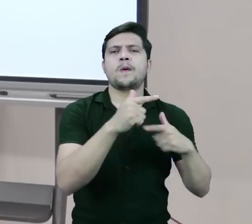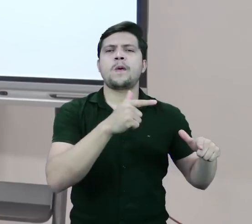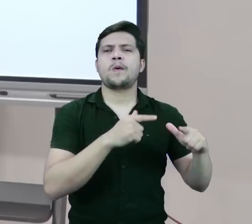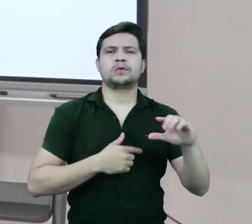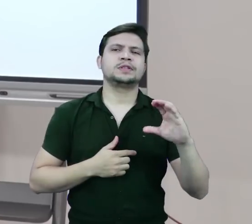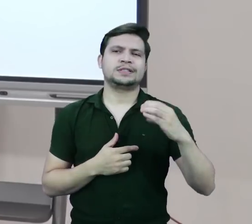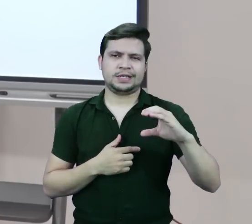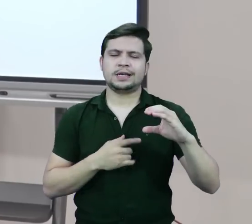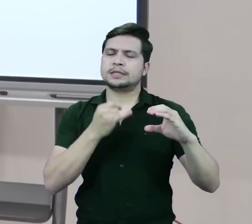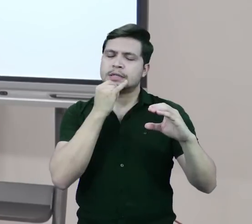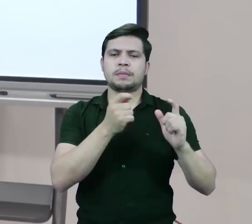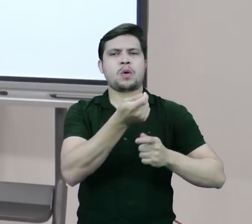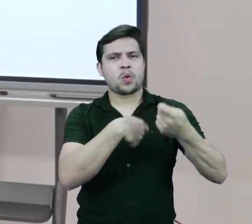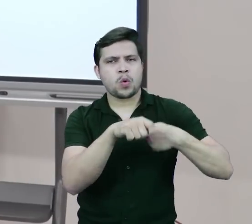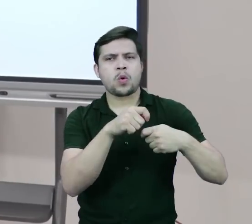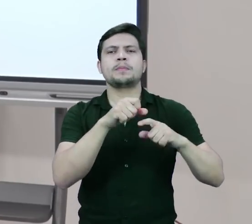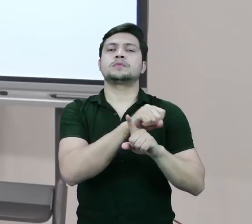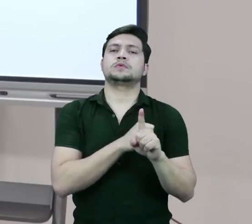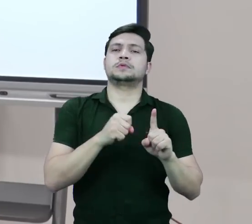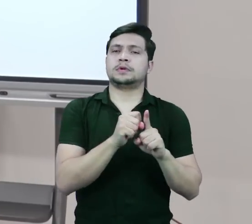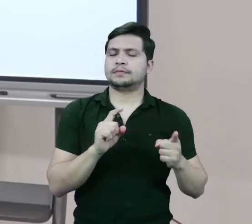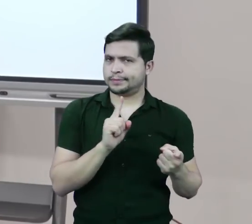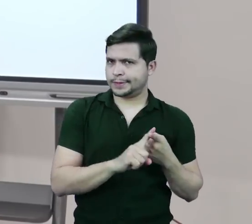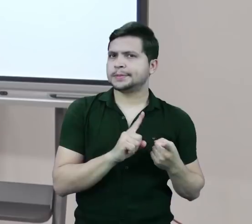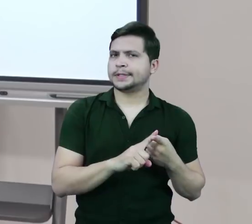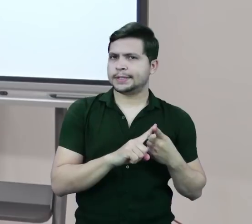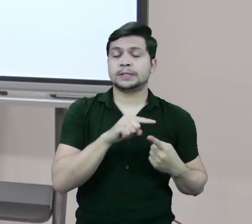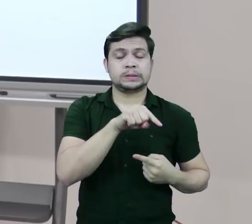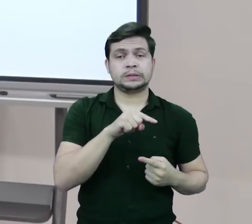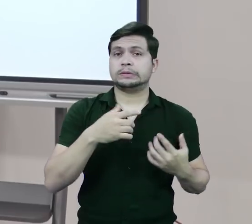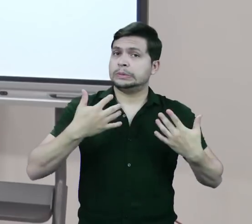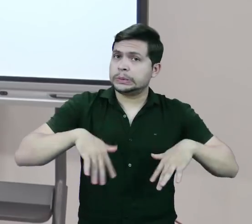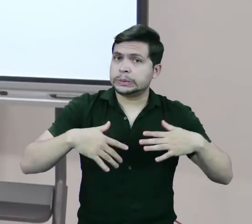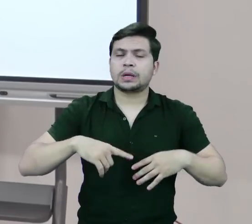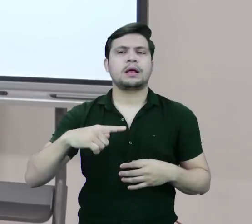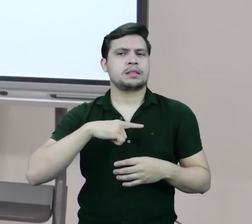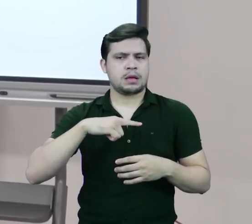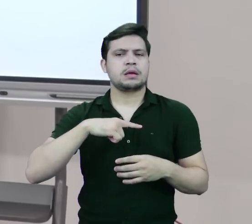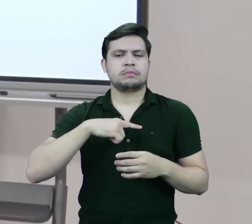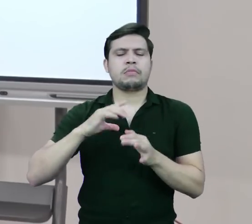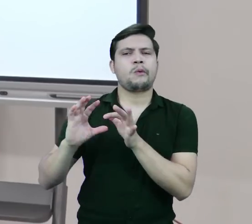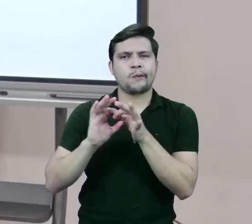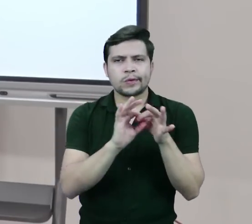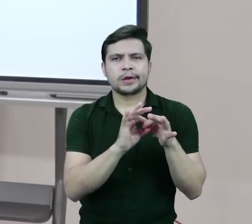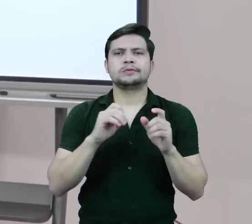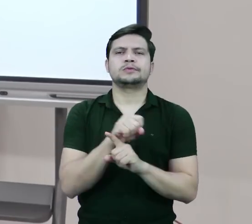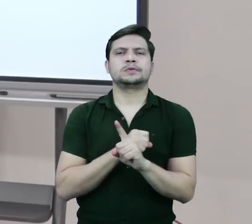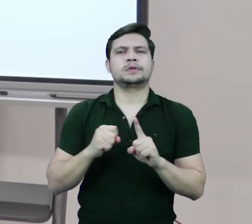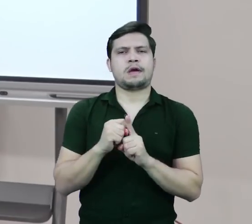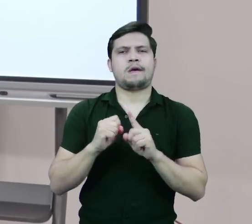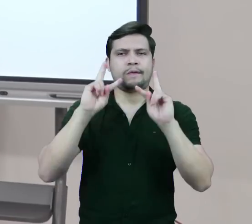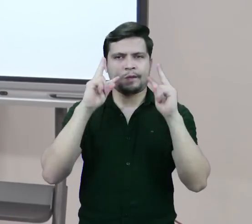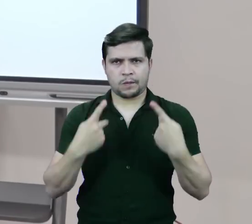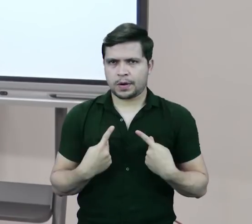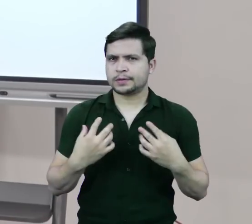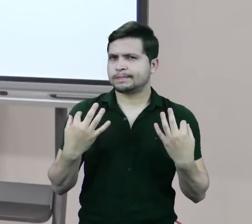outras ciências, né? Como as ciências econômicas e sociais, que estão tão presentes no contexto da